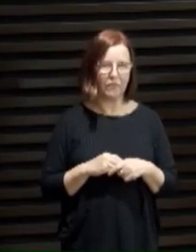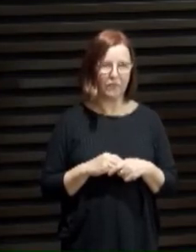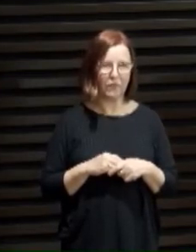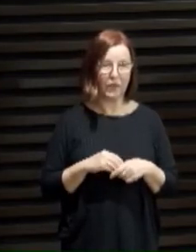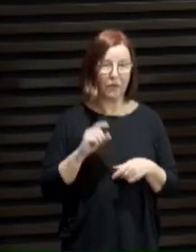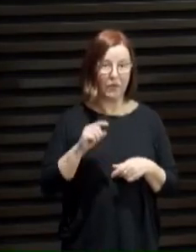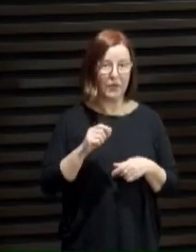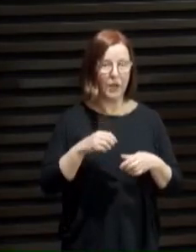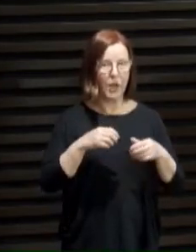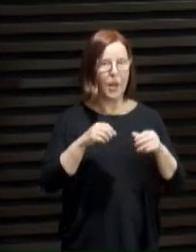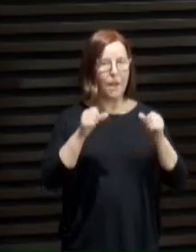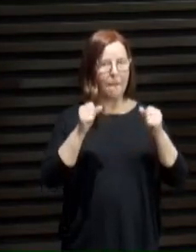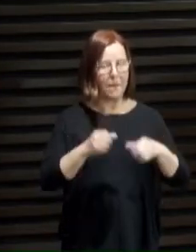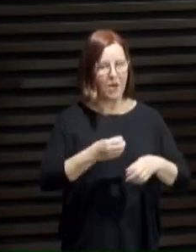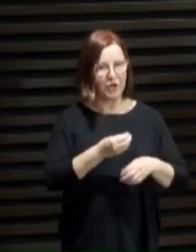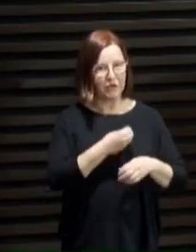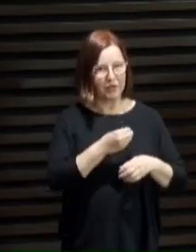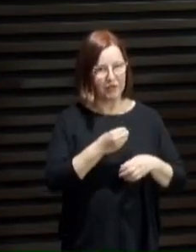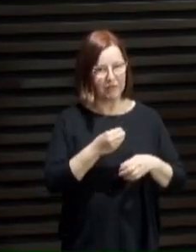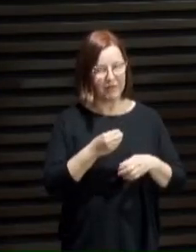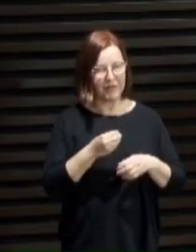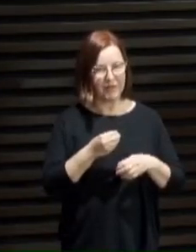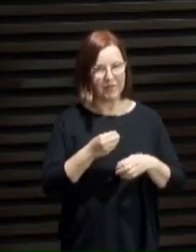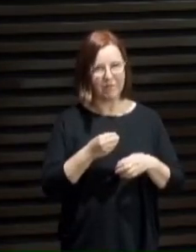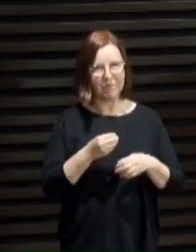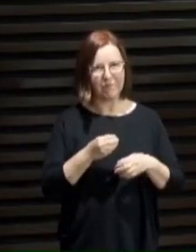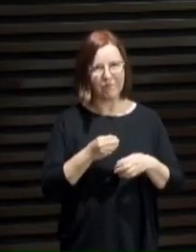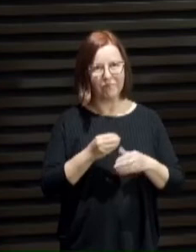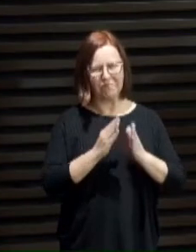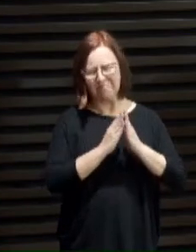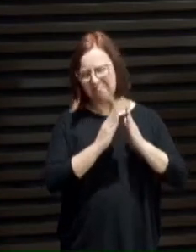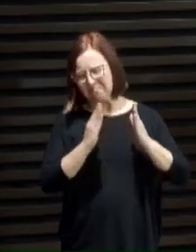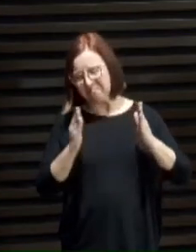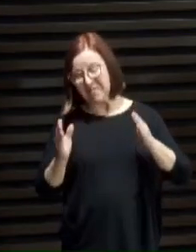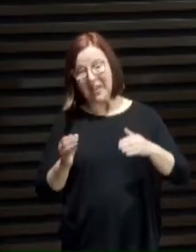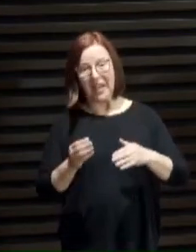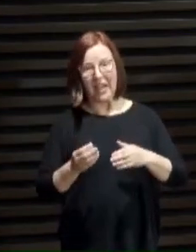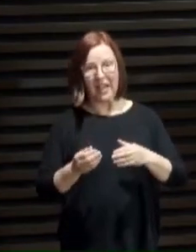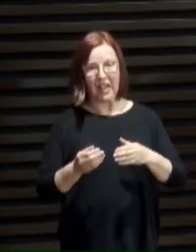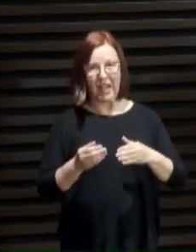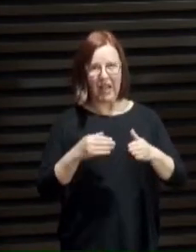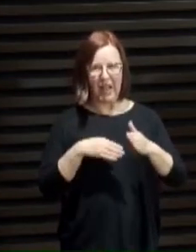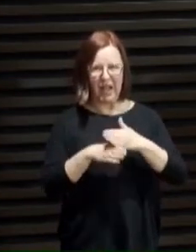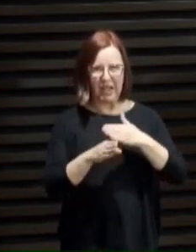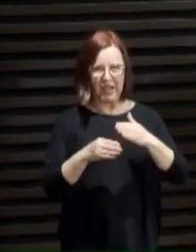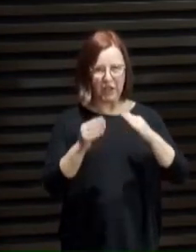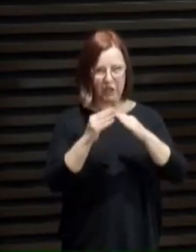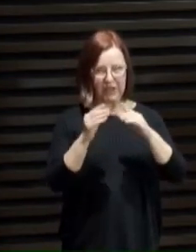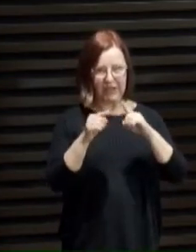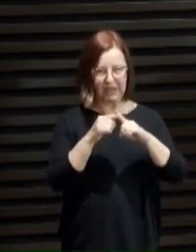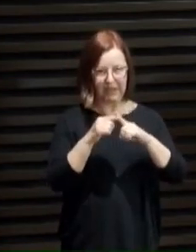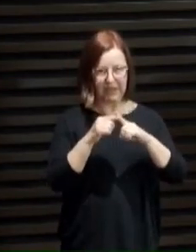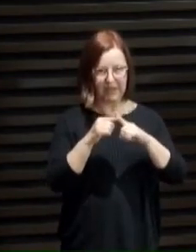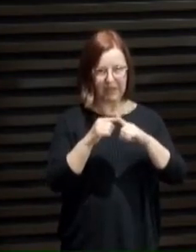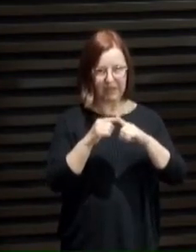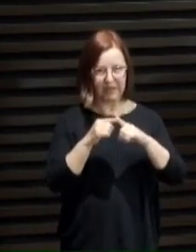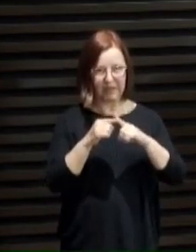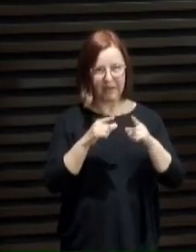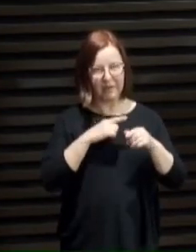inteira dentro de uma igreja, tendo a consciência de que Deus te perdoa os